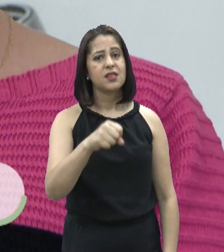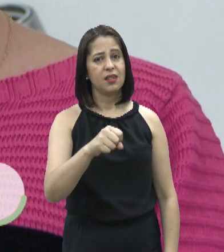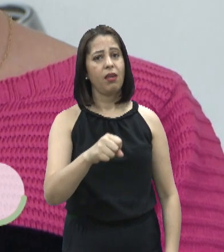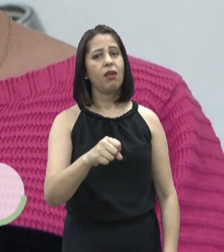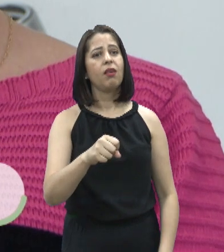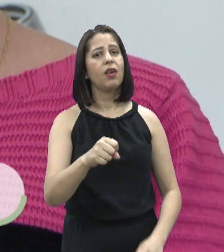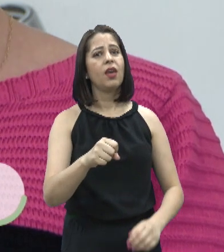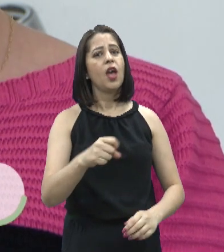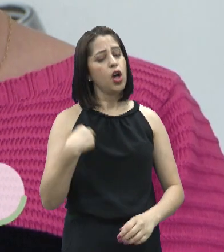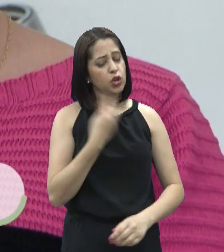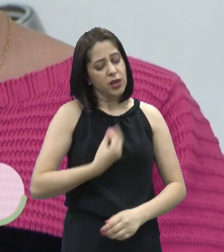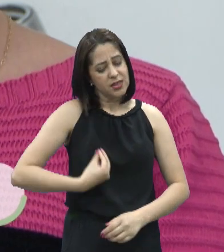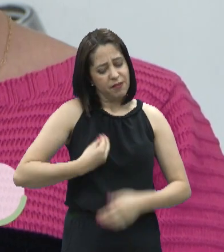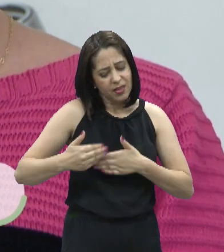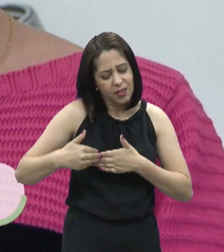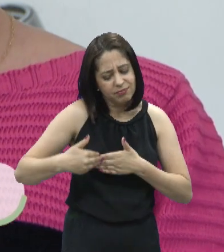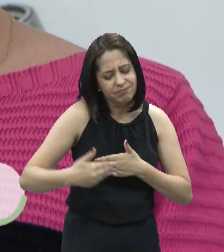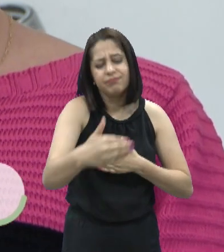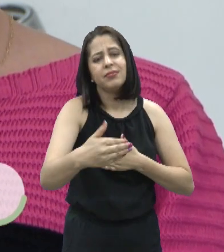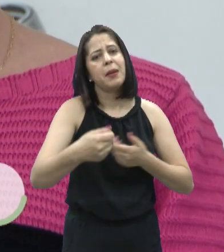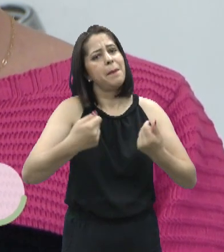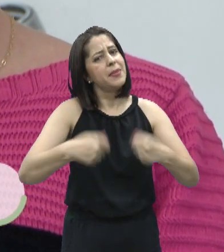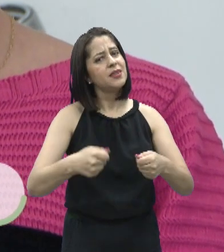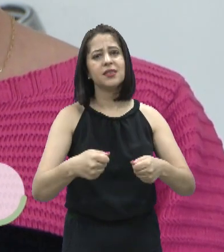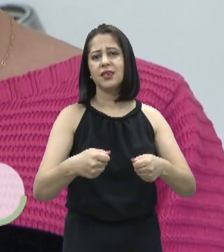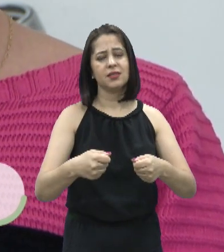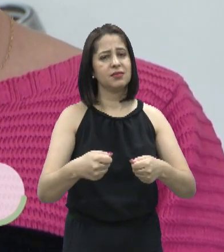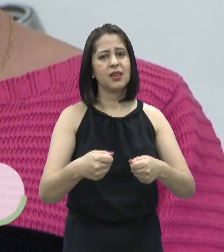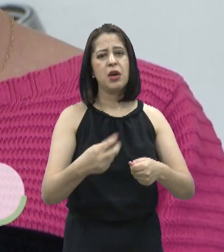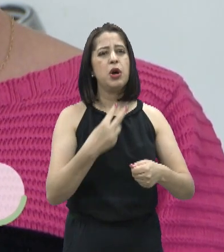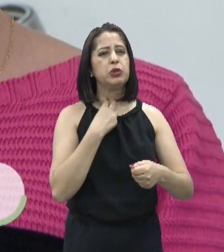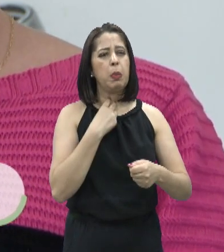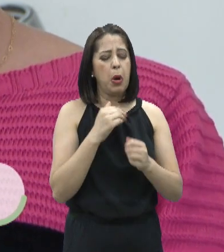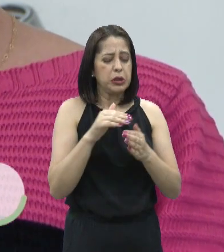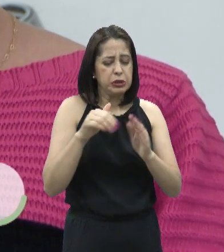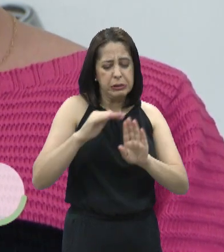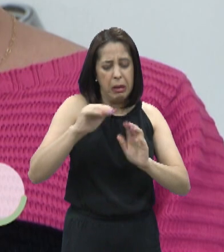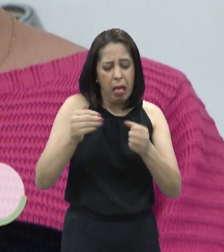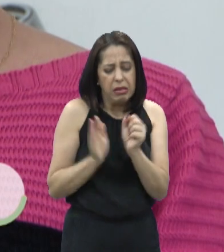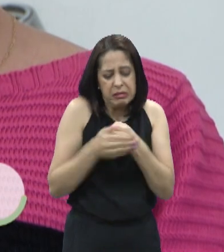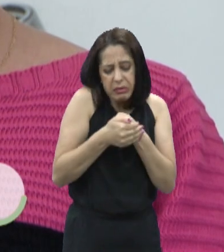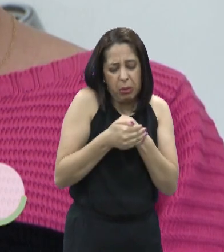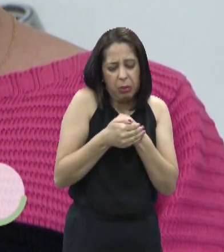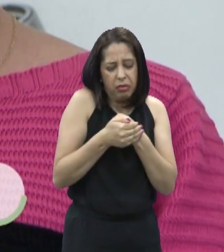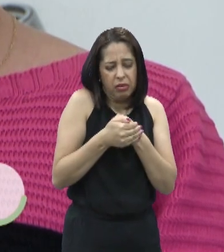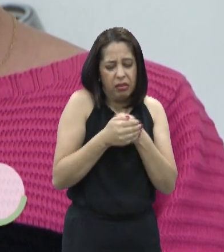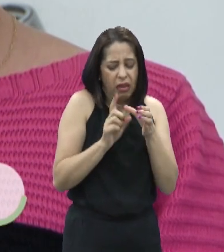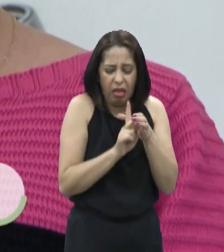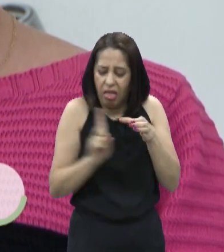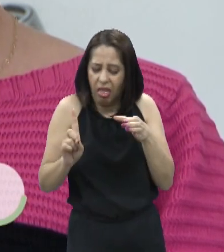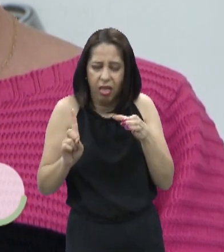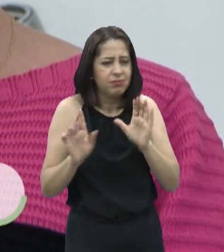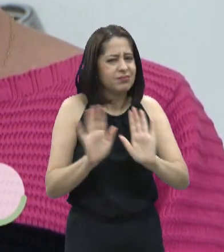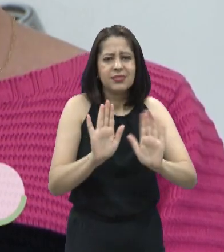levar a nossa vida, tocar para frente. Não precisa se esconder, né? É um